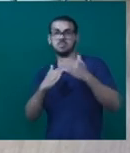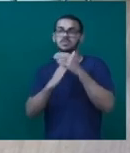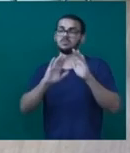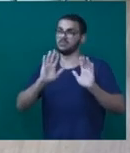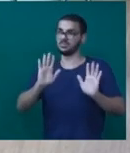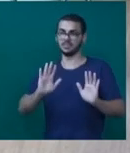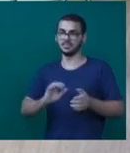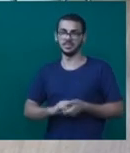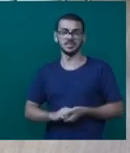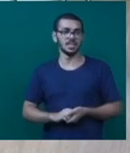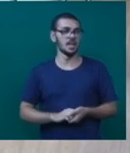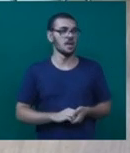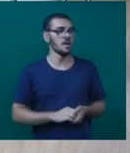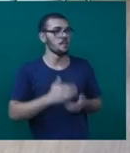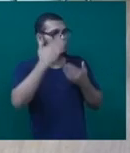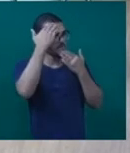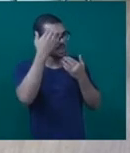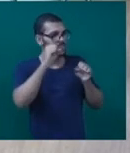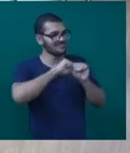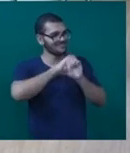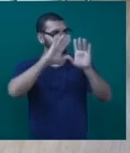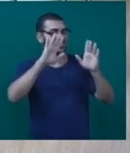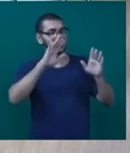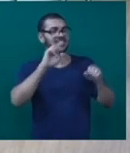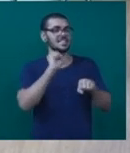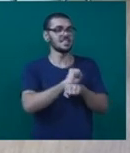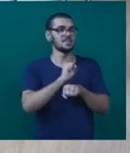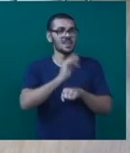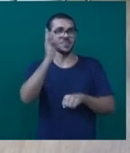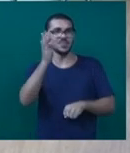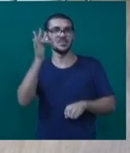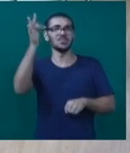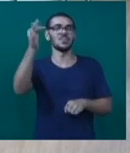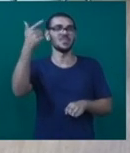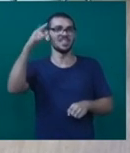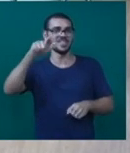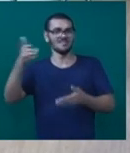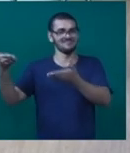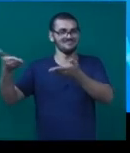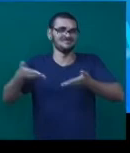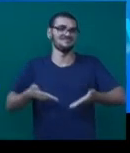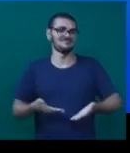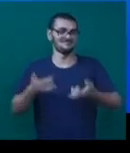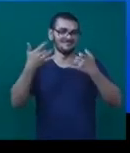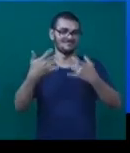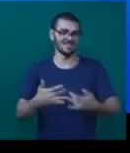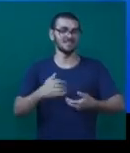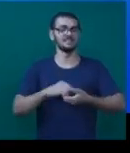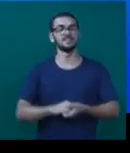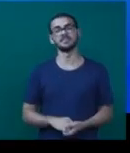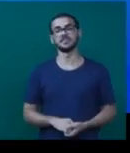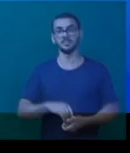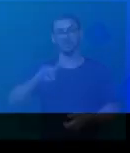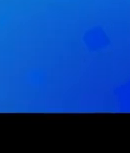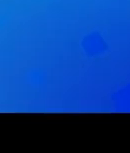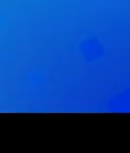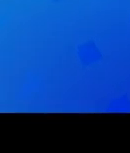vez pelos esclarecimentos e a gente espera falar mais vezes sobre esse assunto. Muito obrigado. Eu que agradeço, Flávio. Muito obrigado. Obrigada.